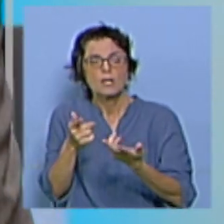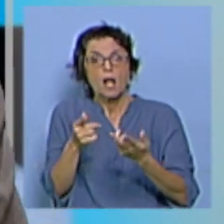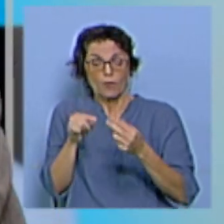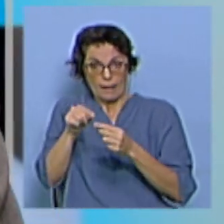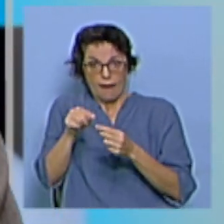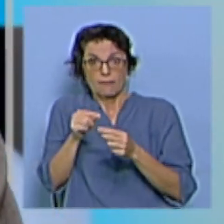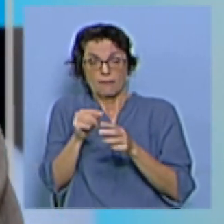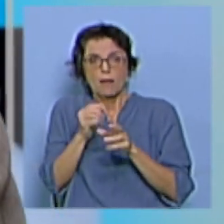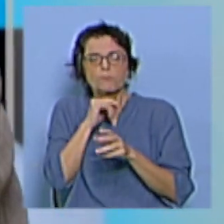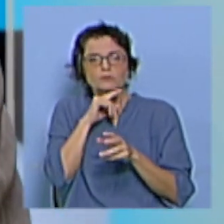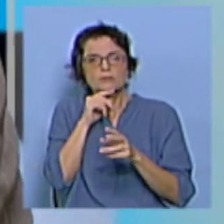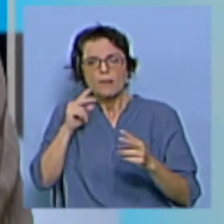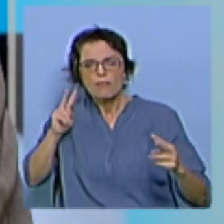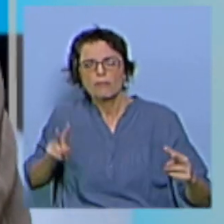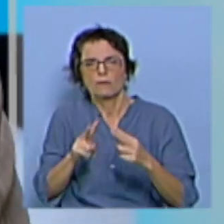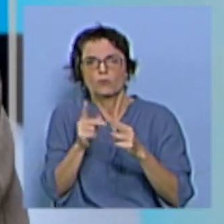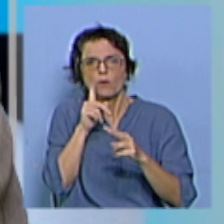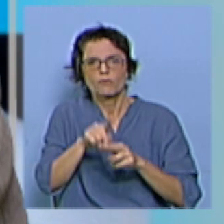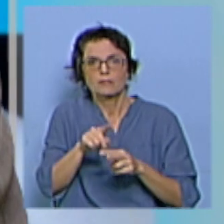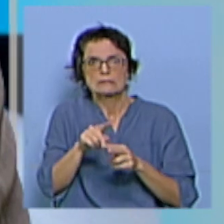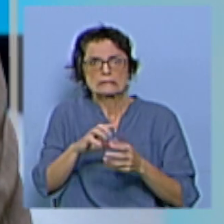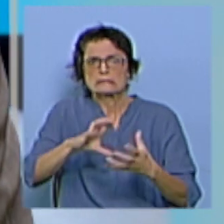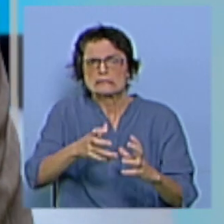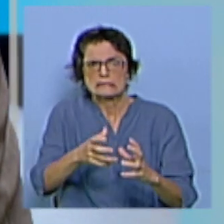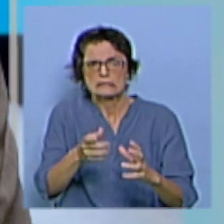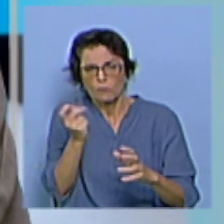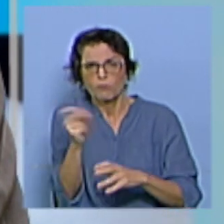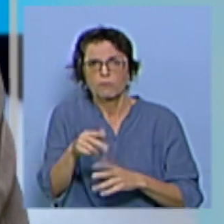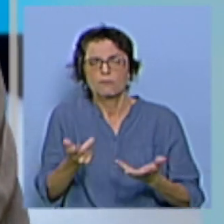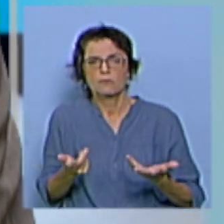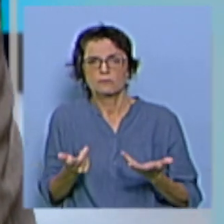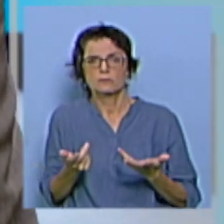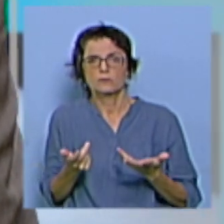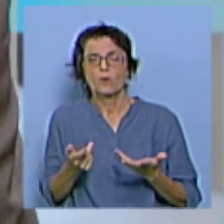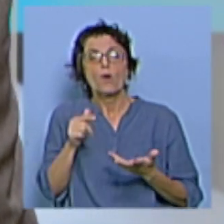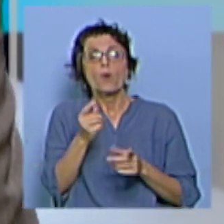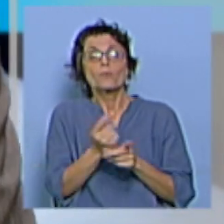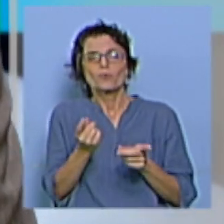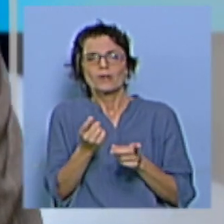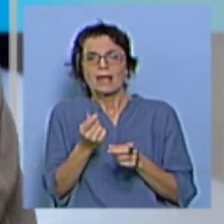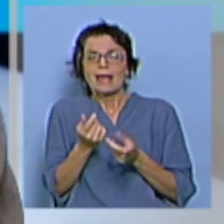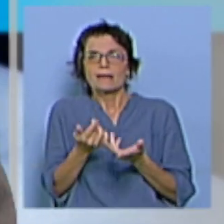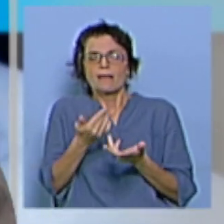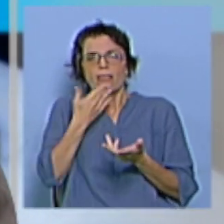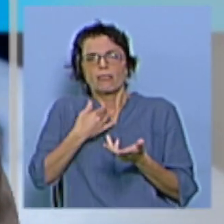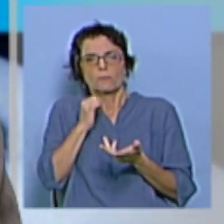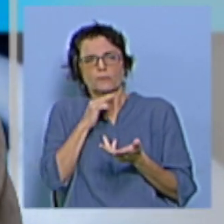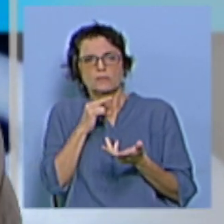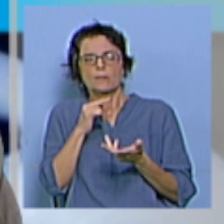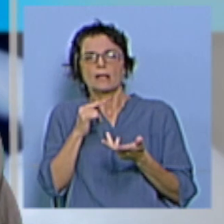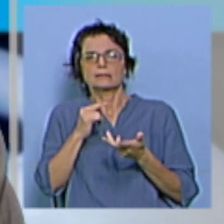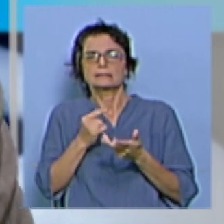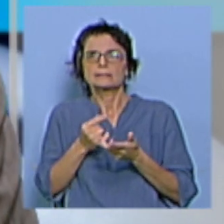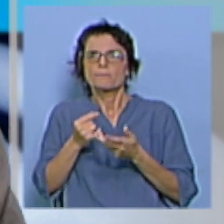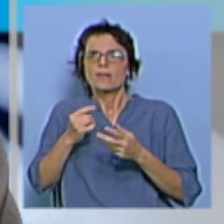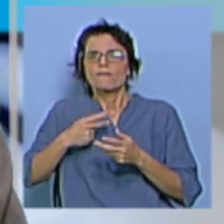também aqui reinventar um modo e um jeito de viver a dimensão do encontro com o outro. Foi através da solidariedade.